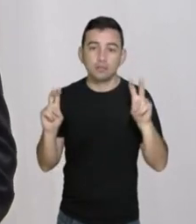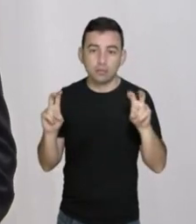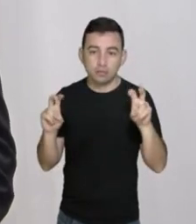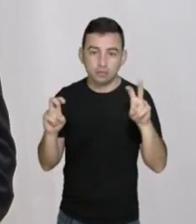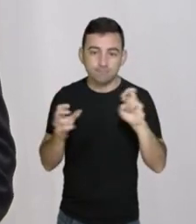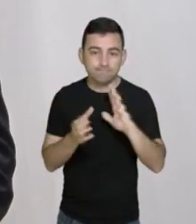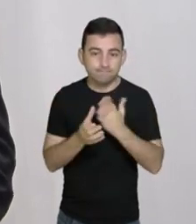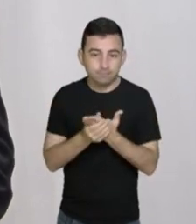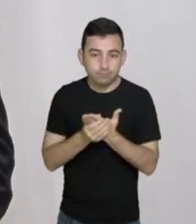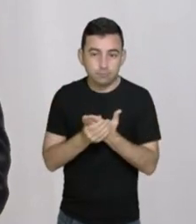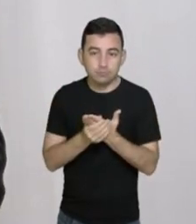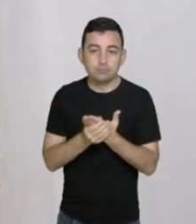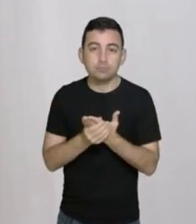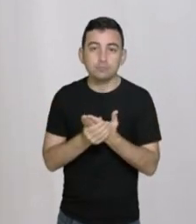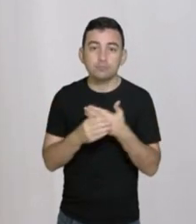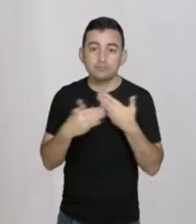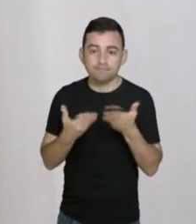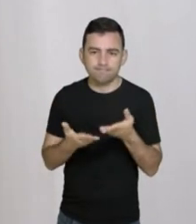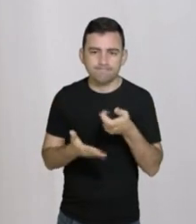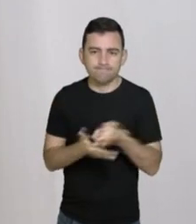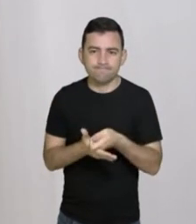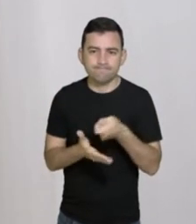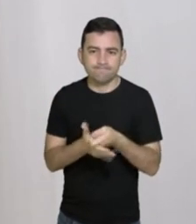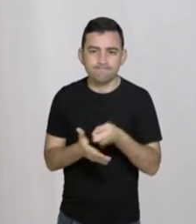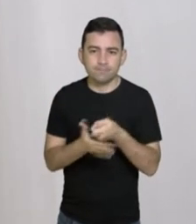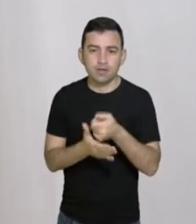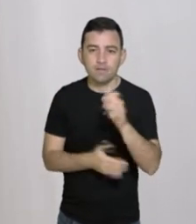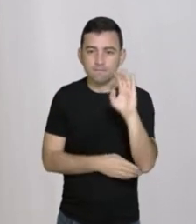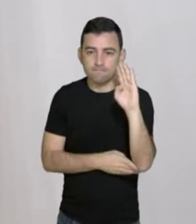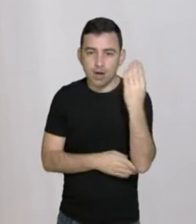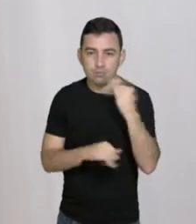inquérito que virou inquisição do fake news.